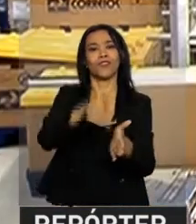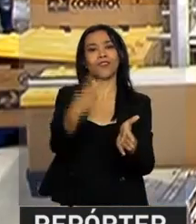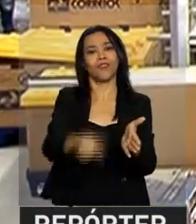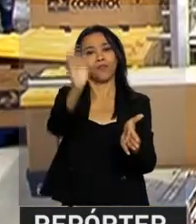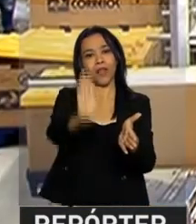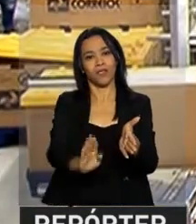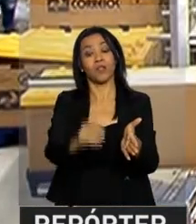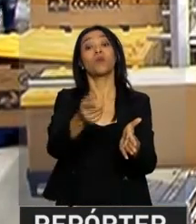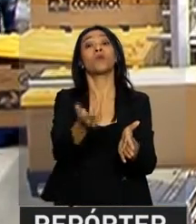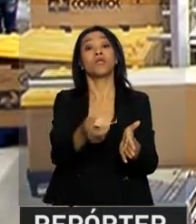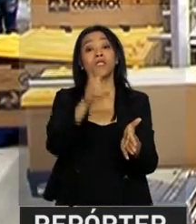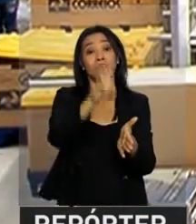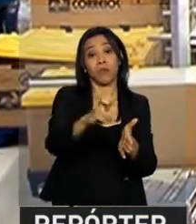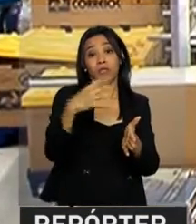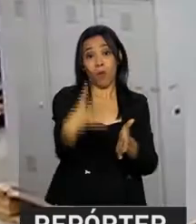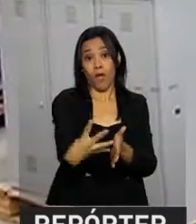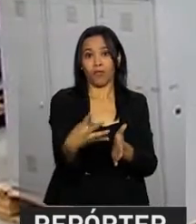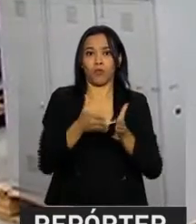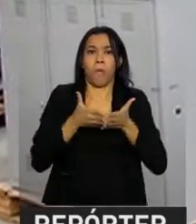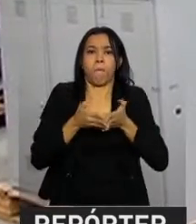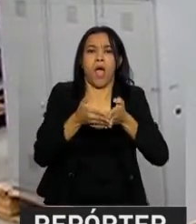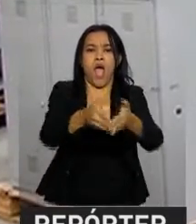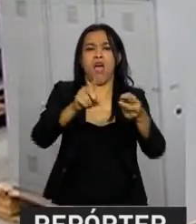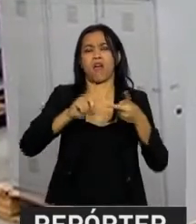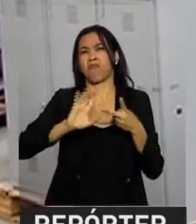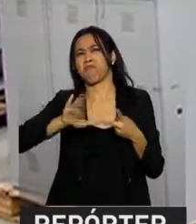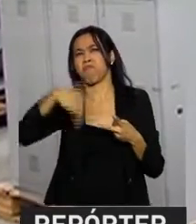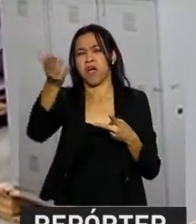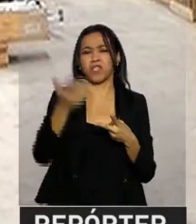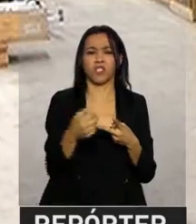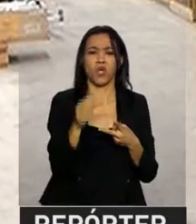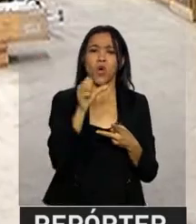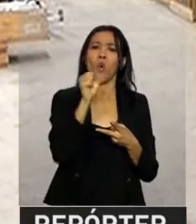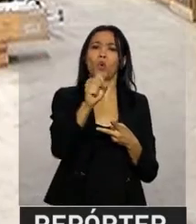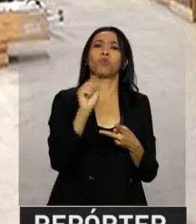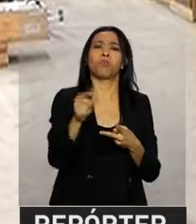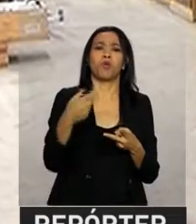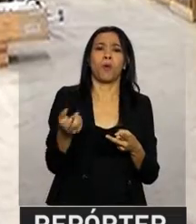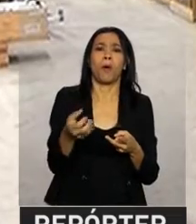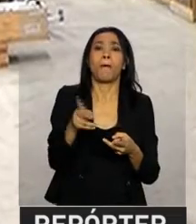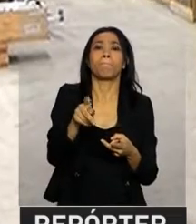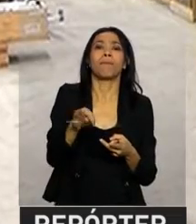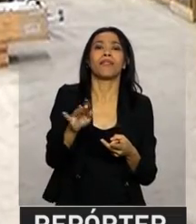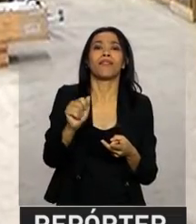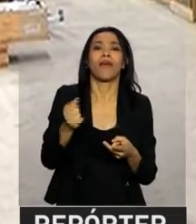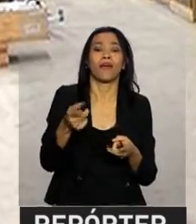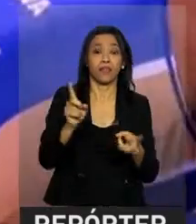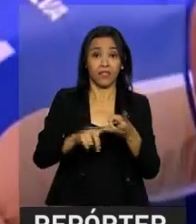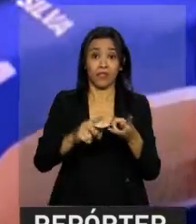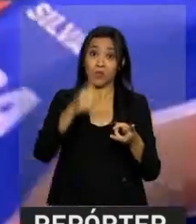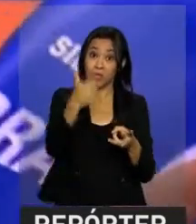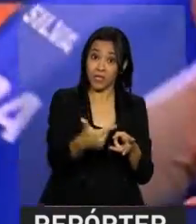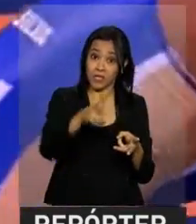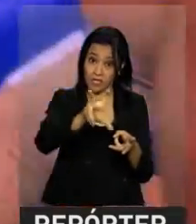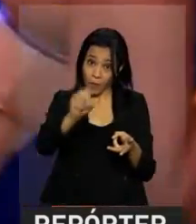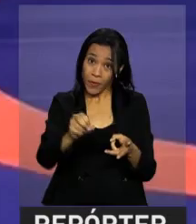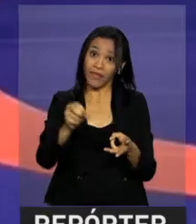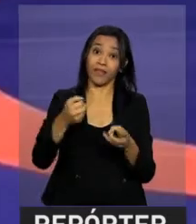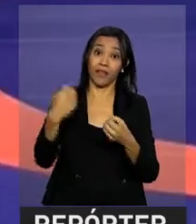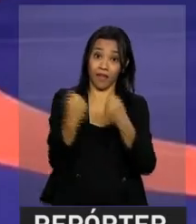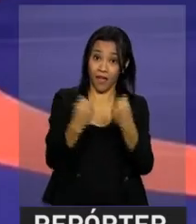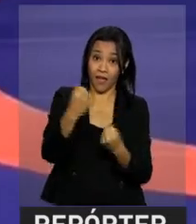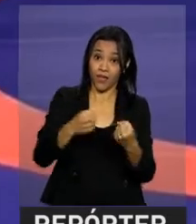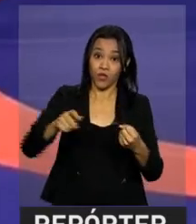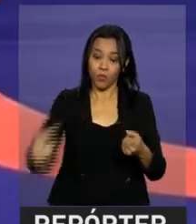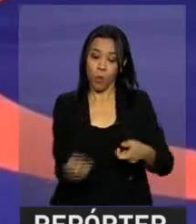já são 54 barcos mais de 8.000 petecas 250 carrinhos de golfe as instalações olímpicas